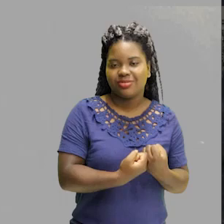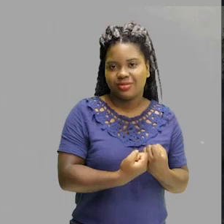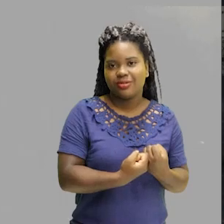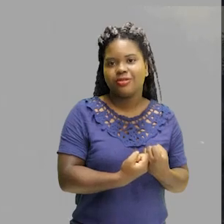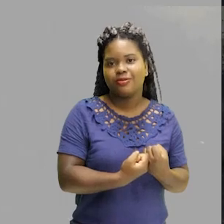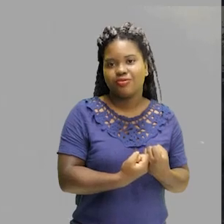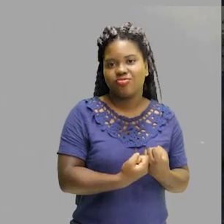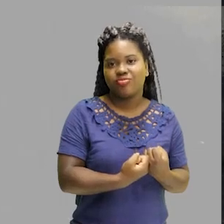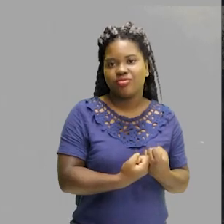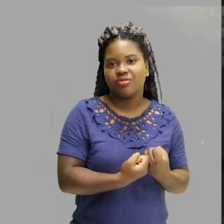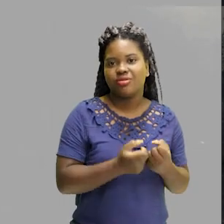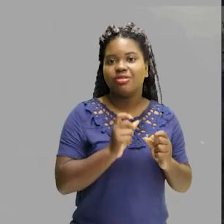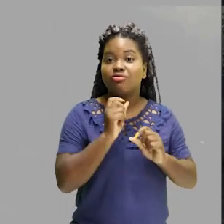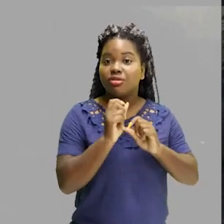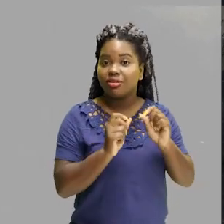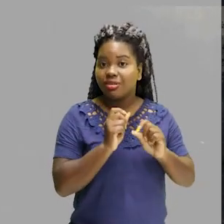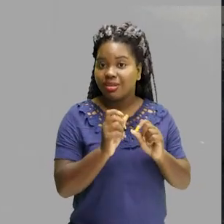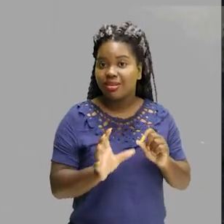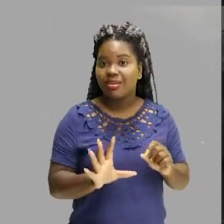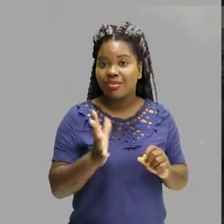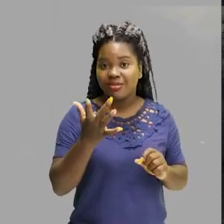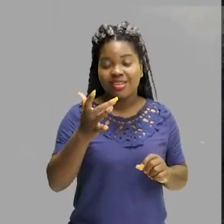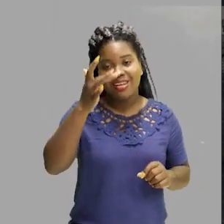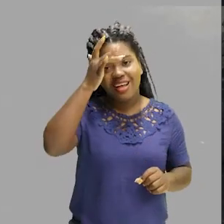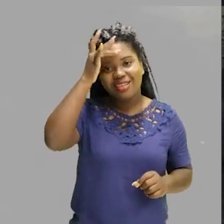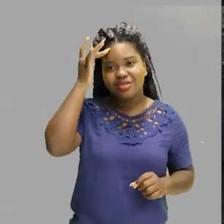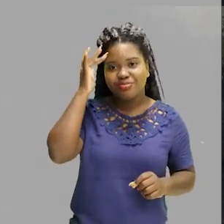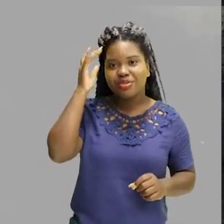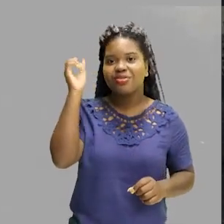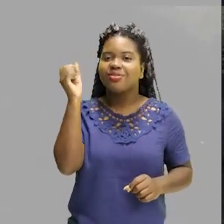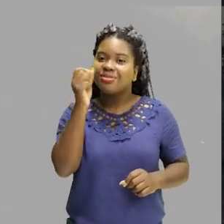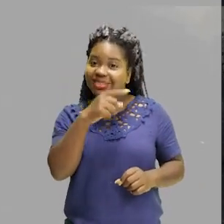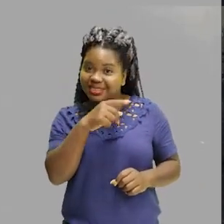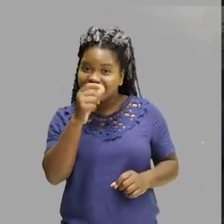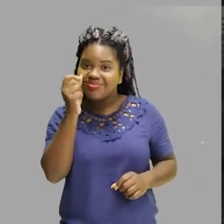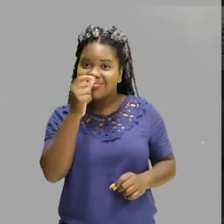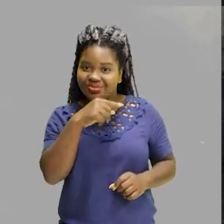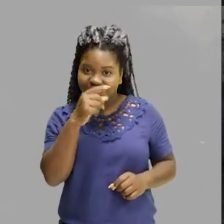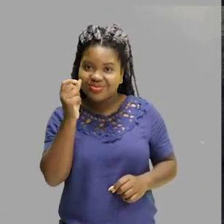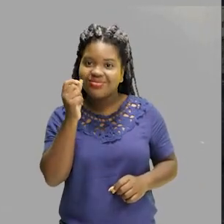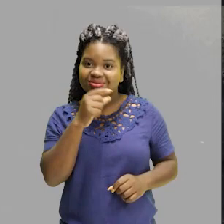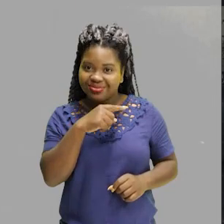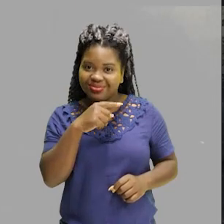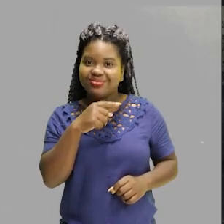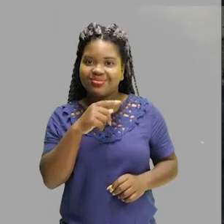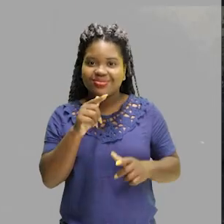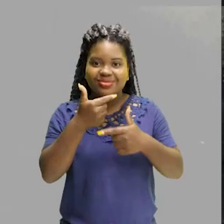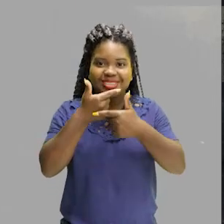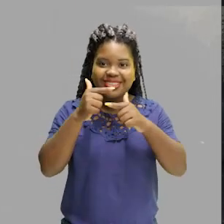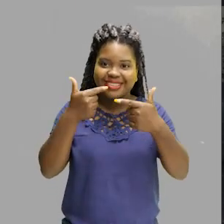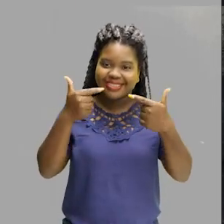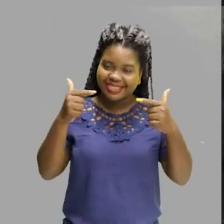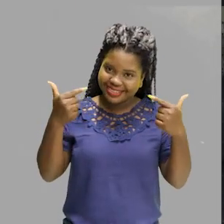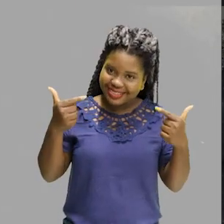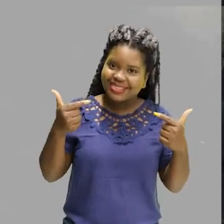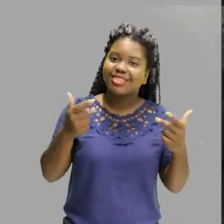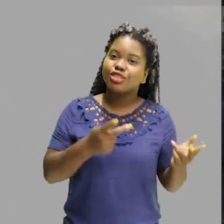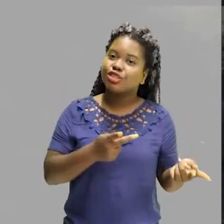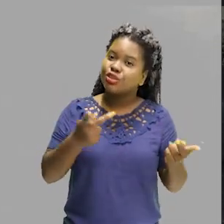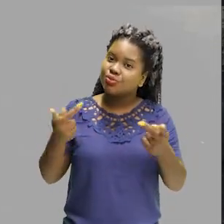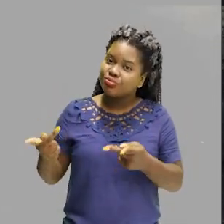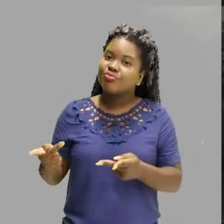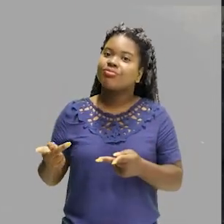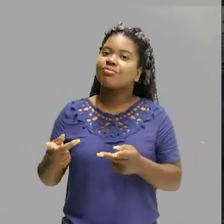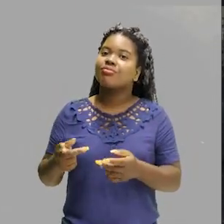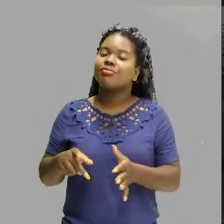E vai fazer muita gente rir. Eu te convido a buscar nas páginas, nos sites de